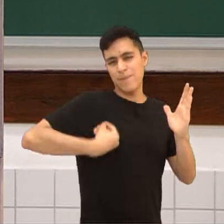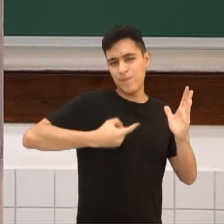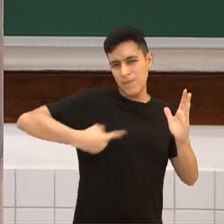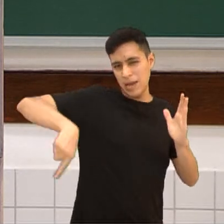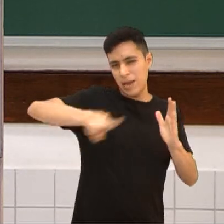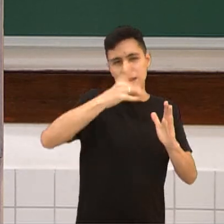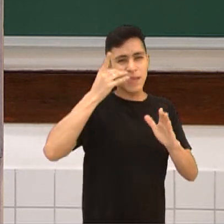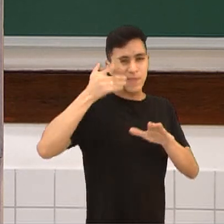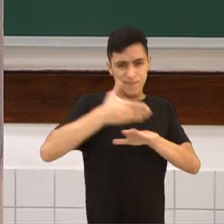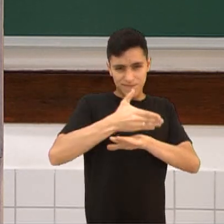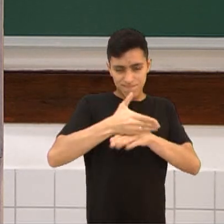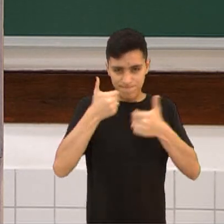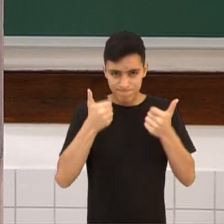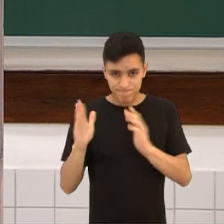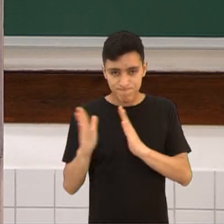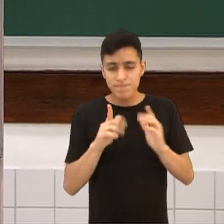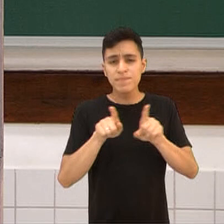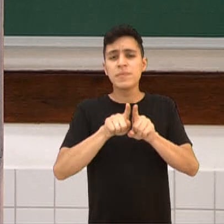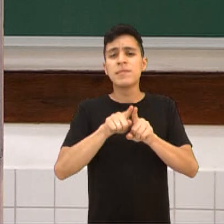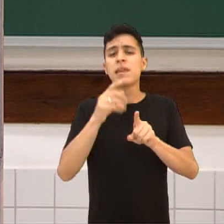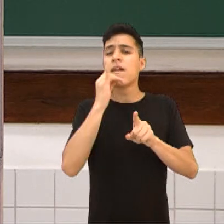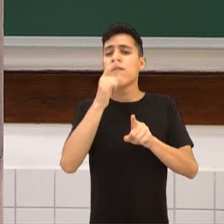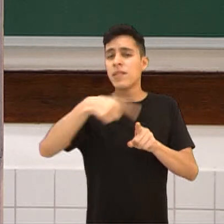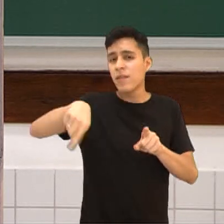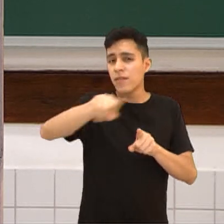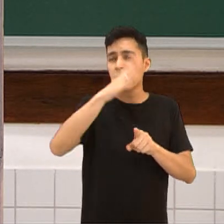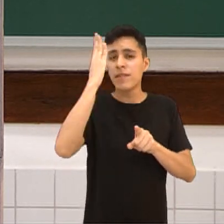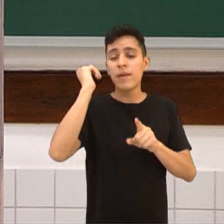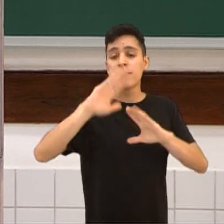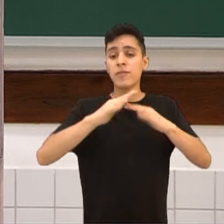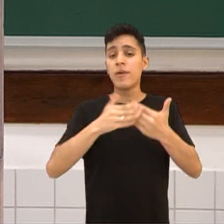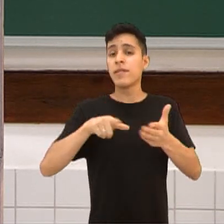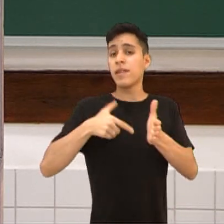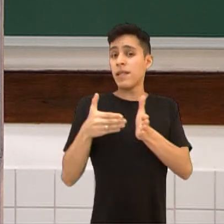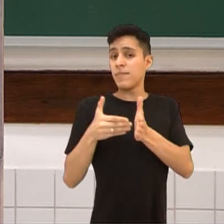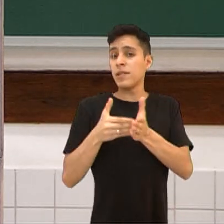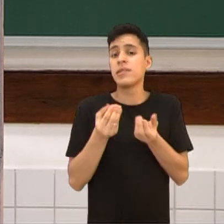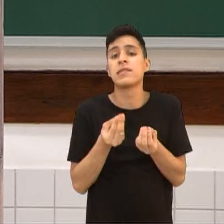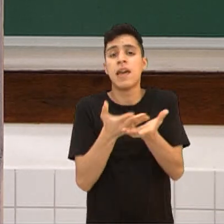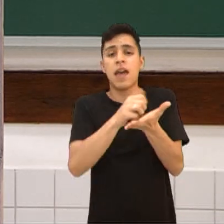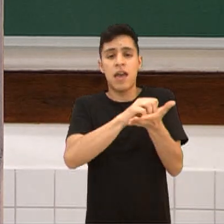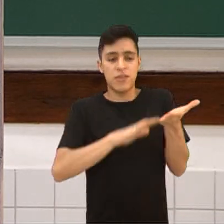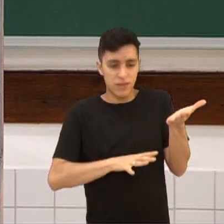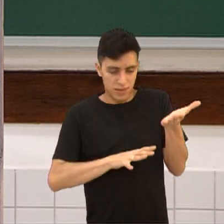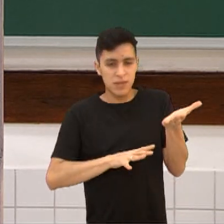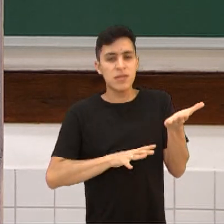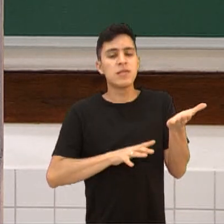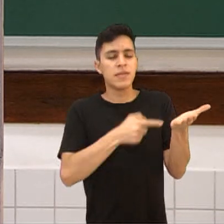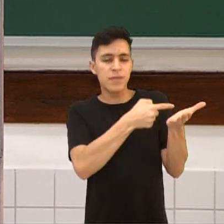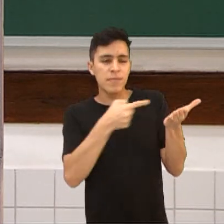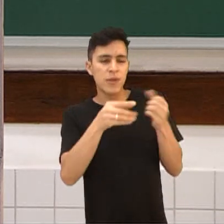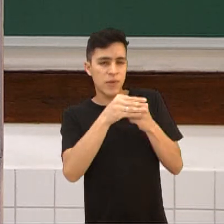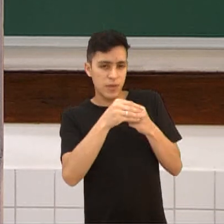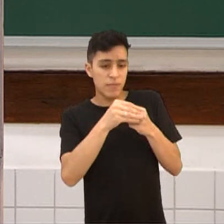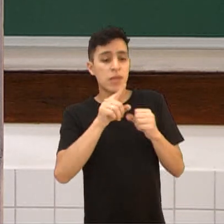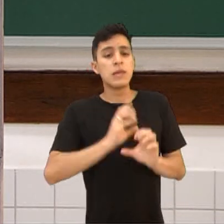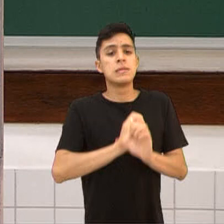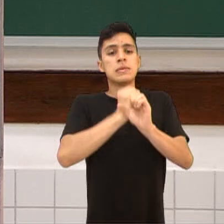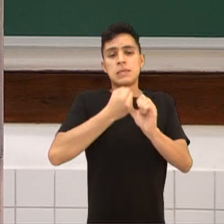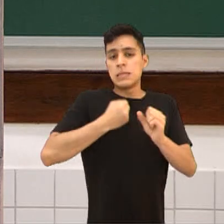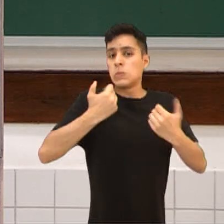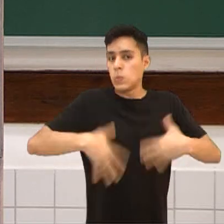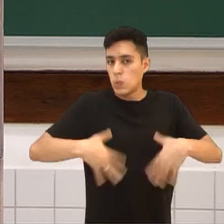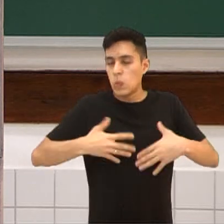também falando para vocês o prazo ainda que algumas escolas ainda estão tendo para a entrega da atividade da Semana do Conhecimento, que vale bastante